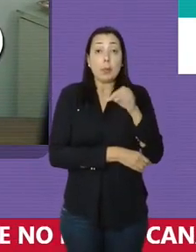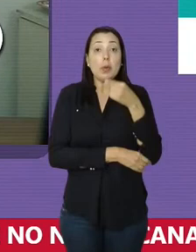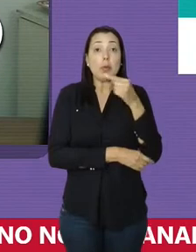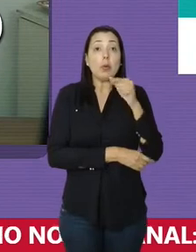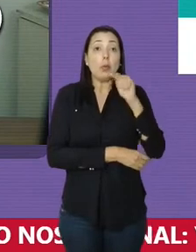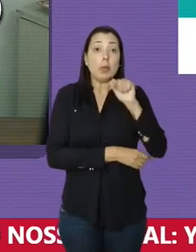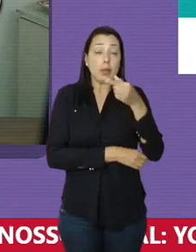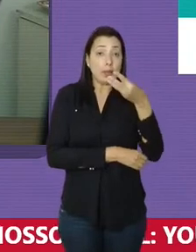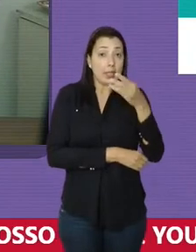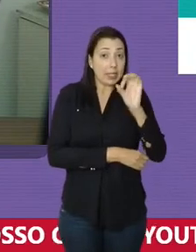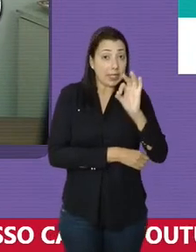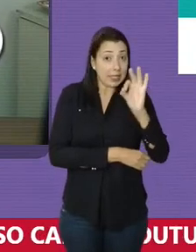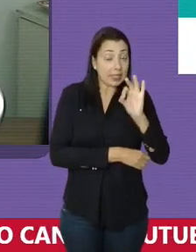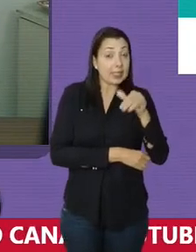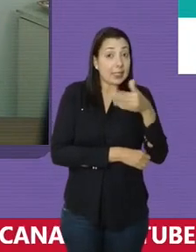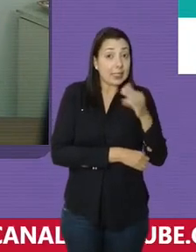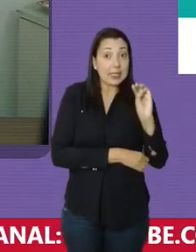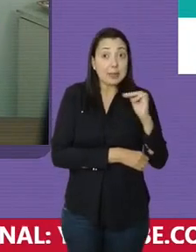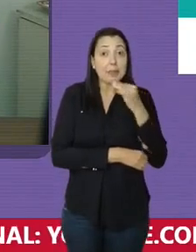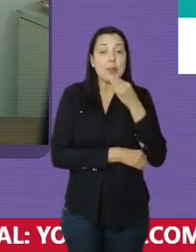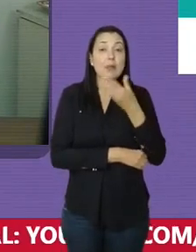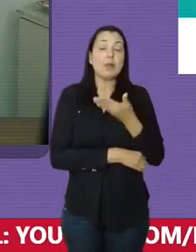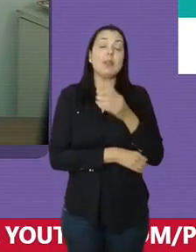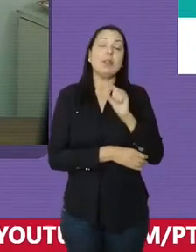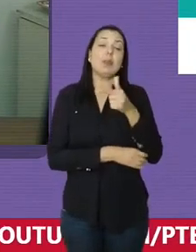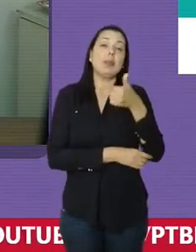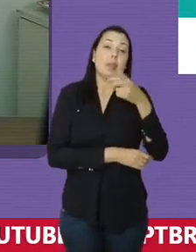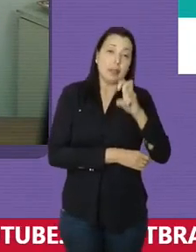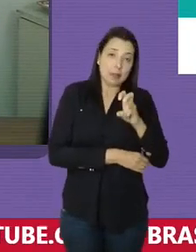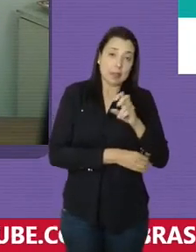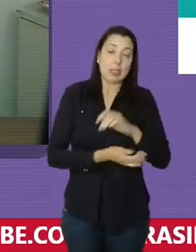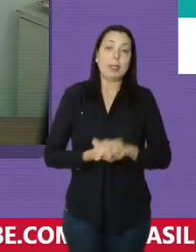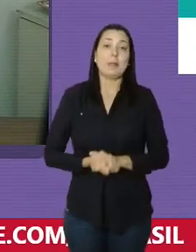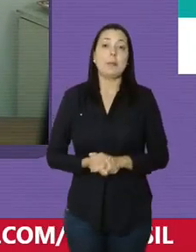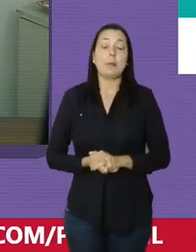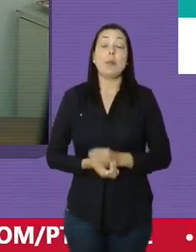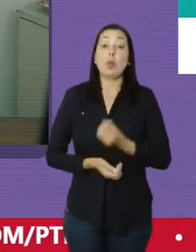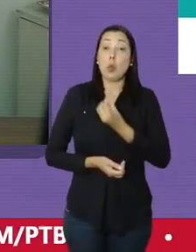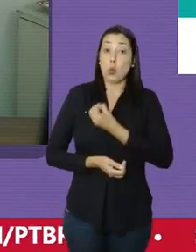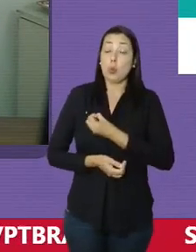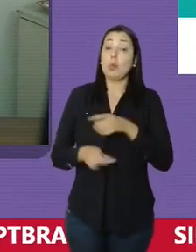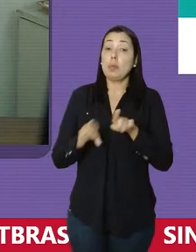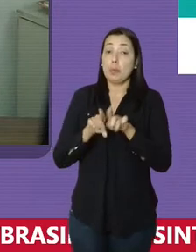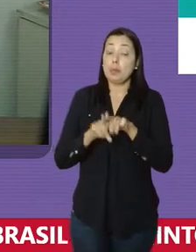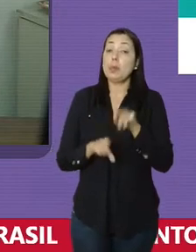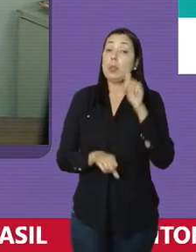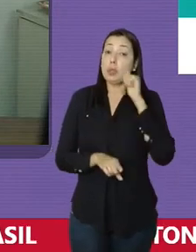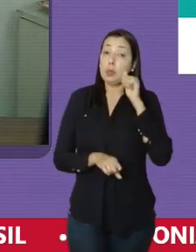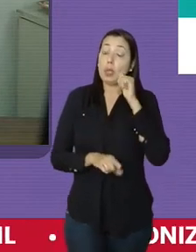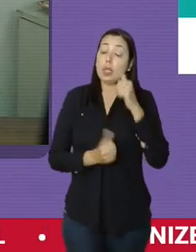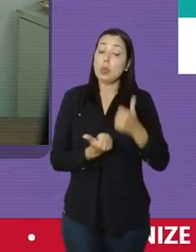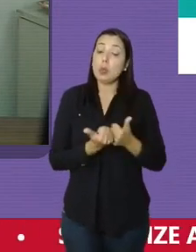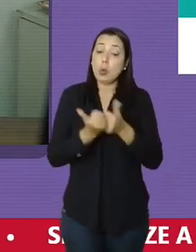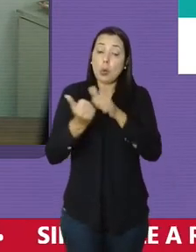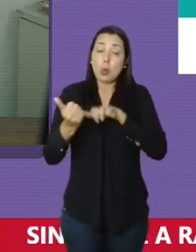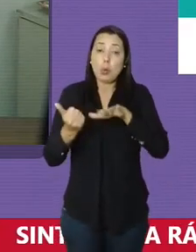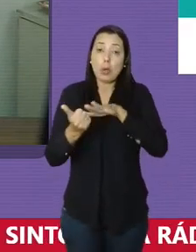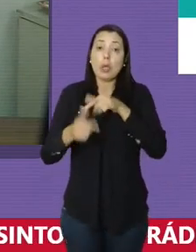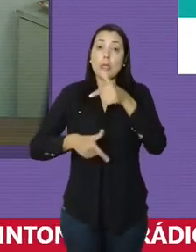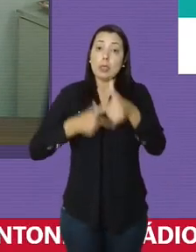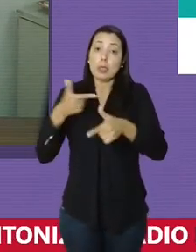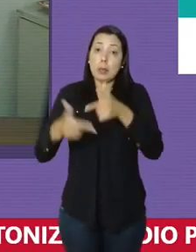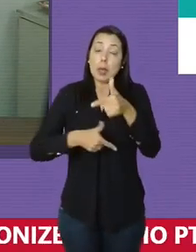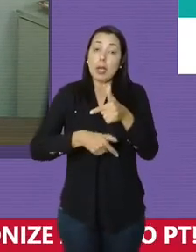para 1.300.000 em 2015. O número de mulheres ocupadas em